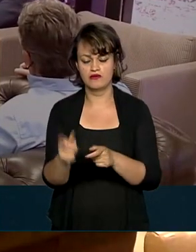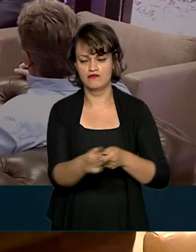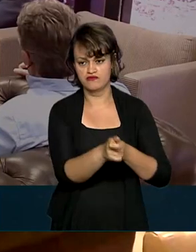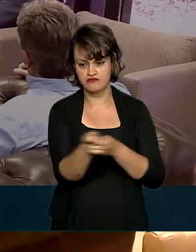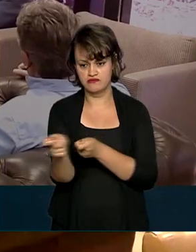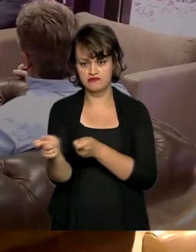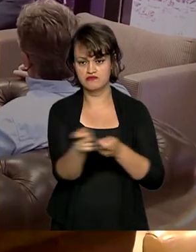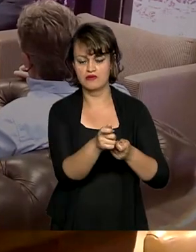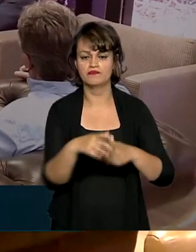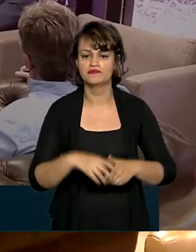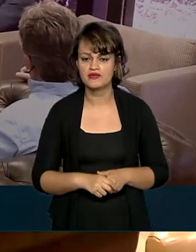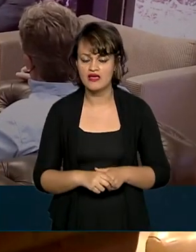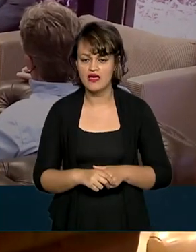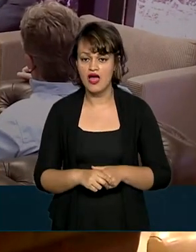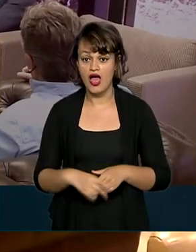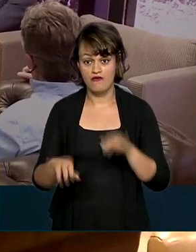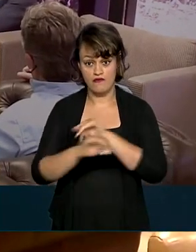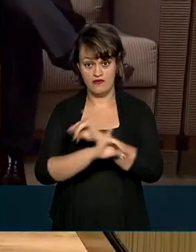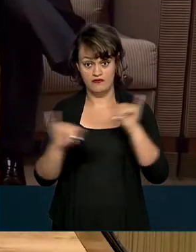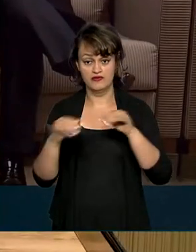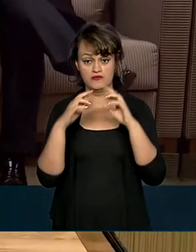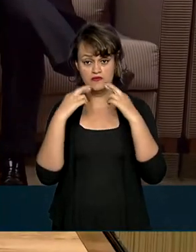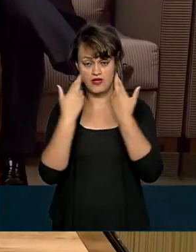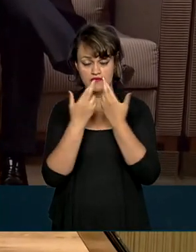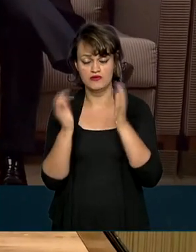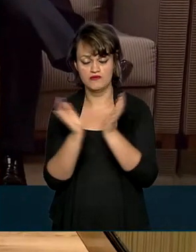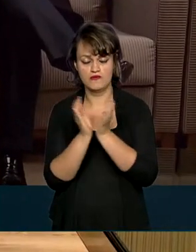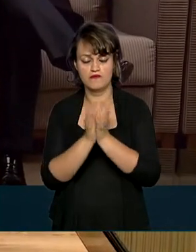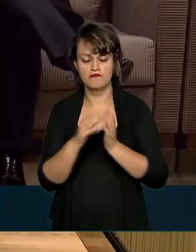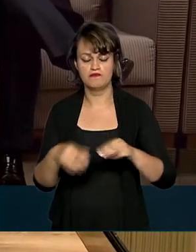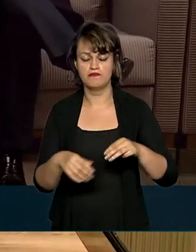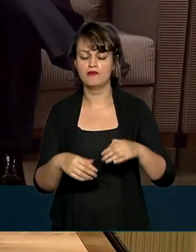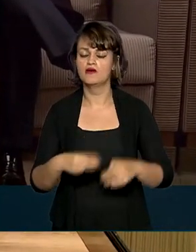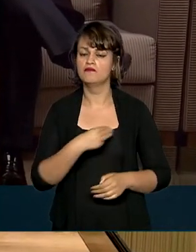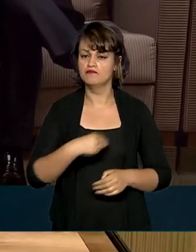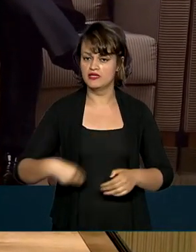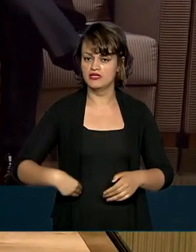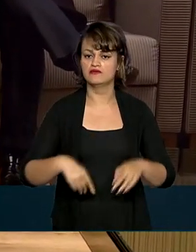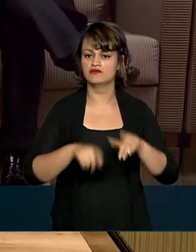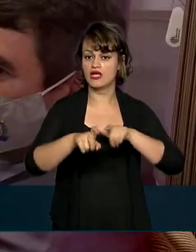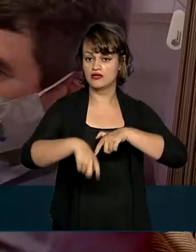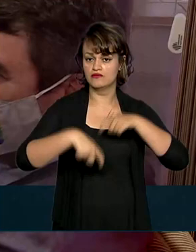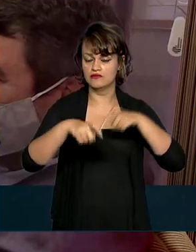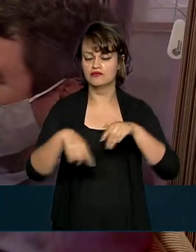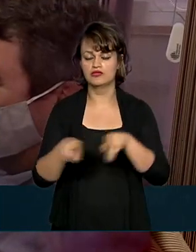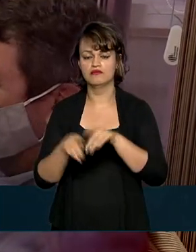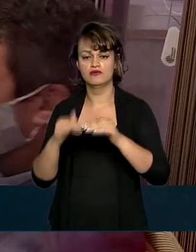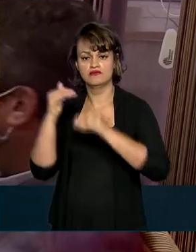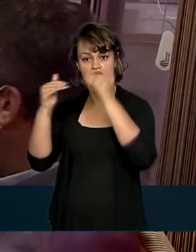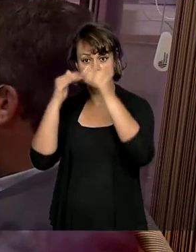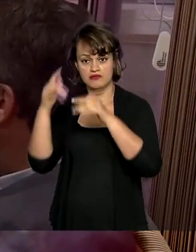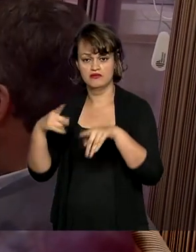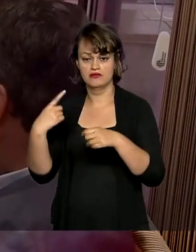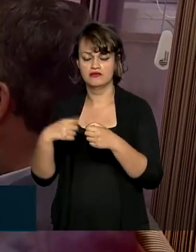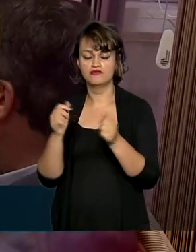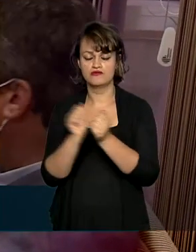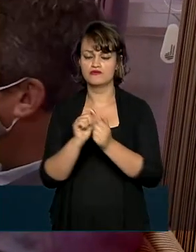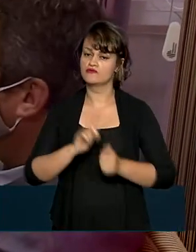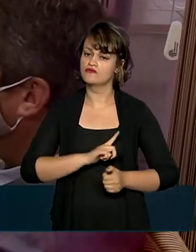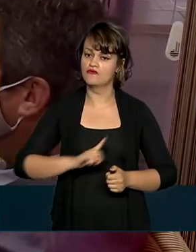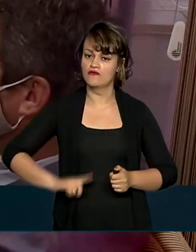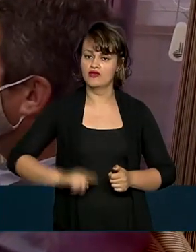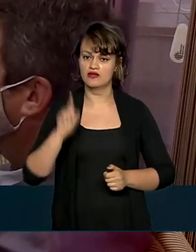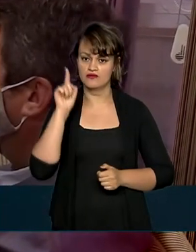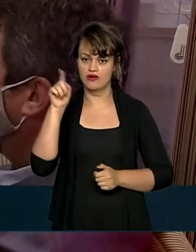anúncio da verba extra foi feito durante reunião dos ministros da Agricultura e do Desenvolvimento Regional com o governador do